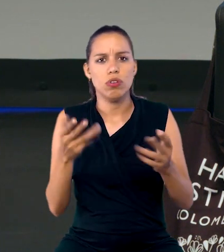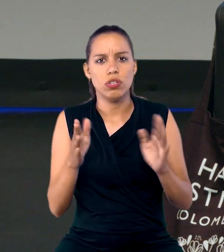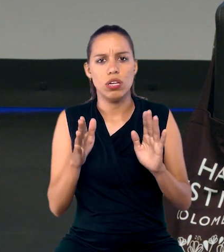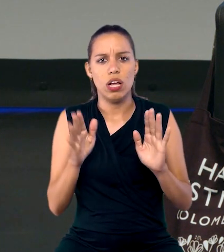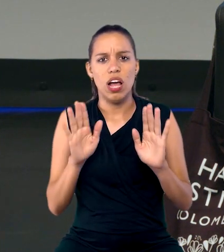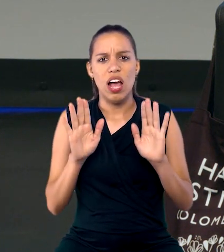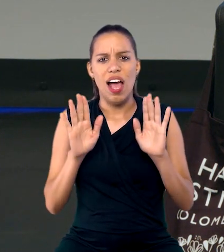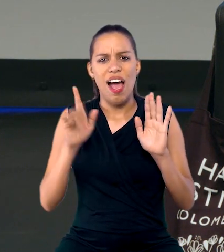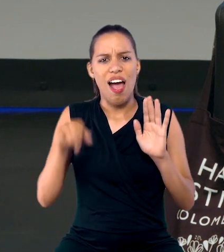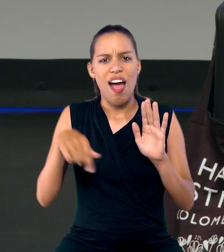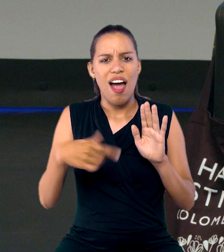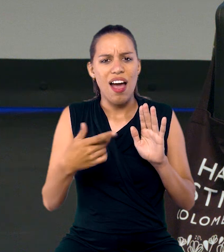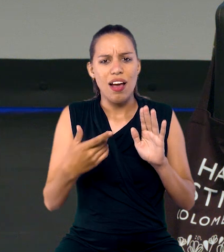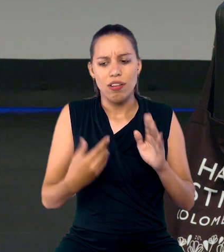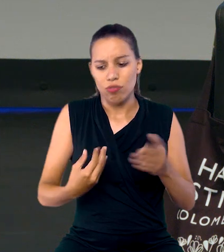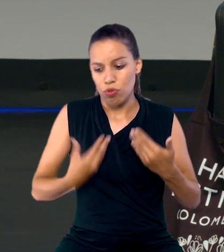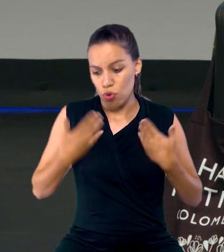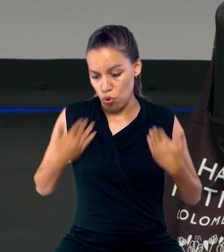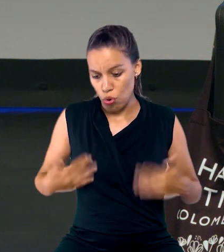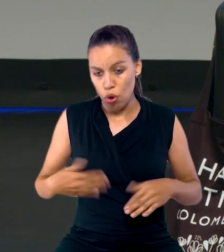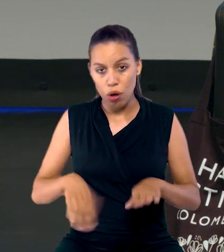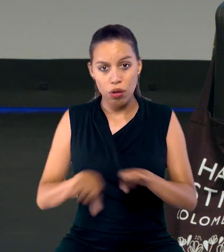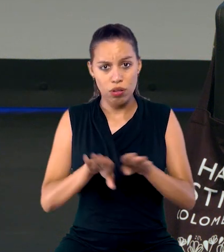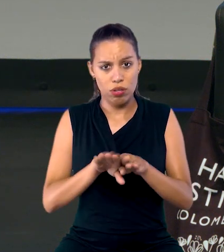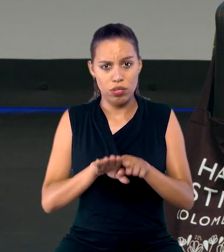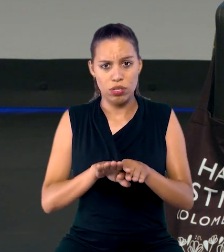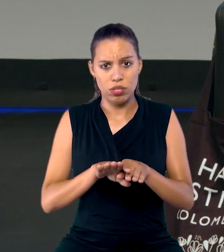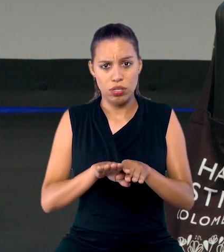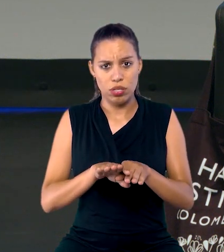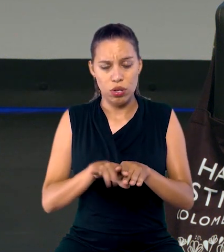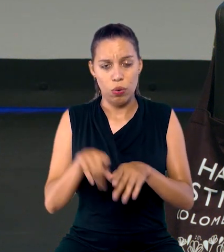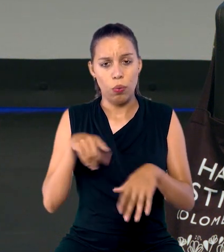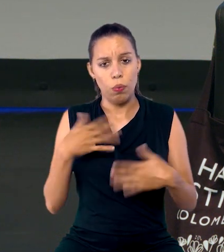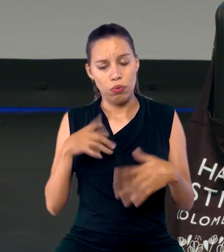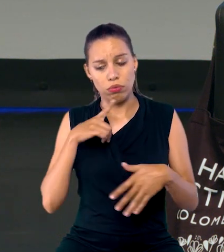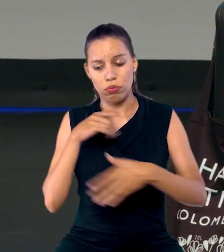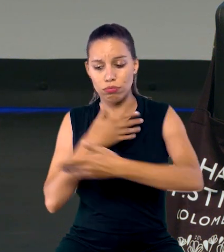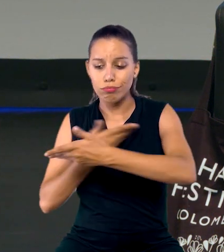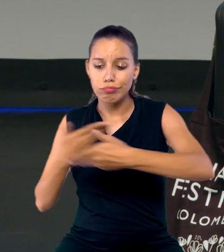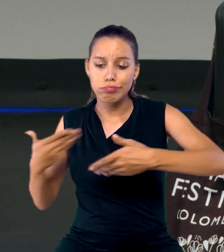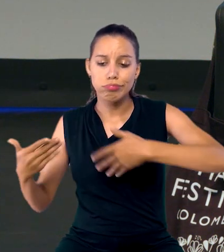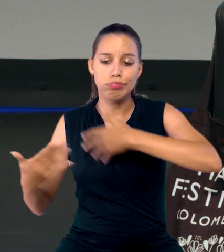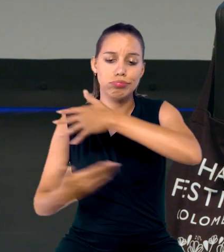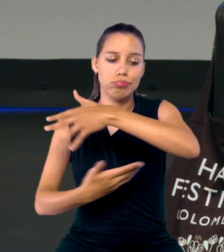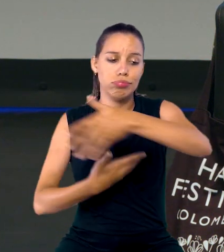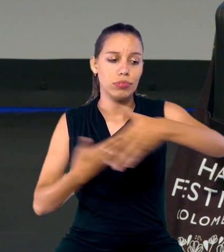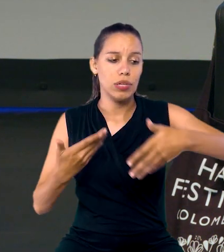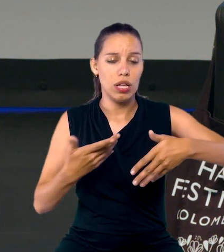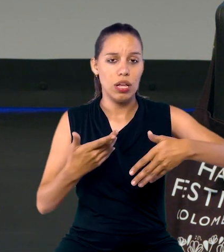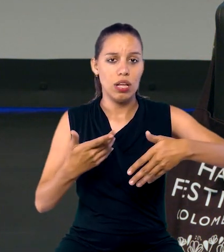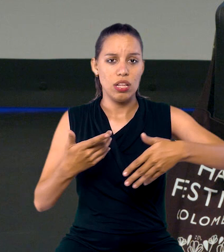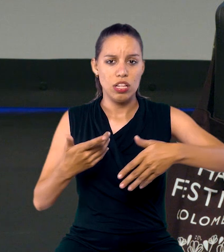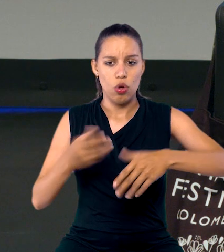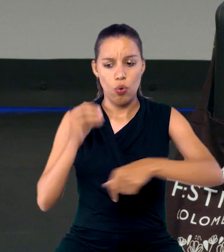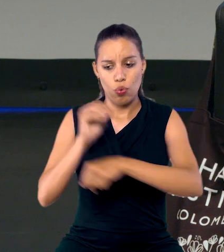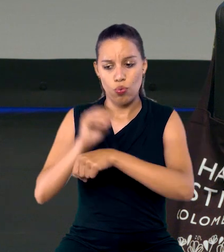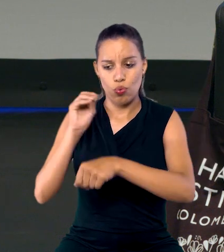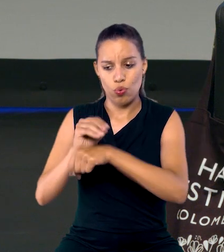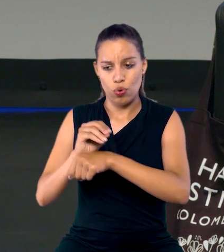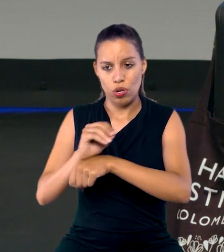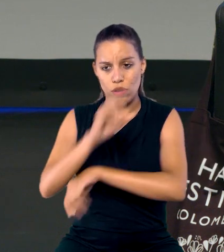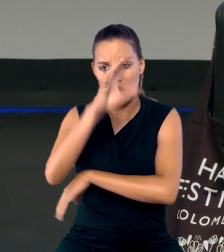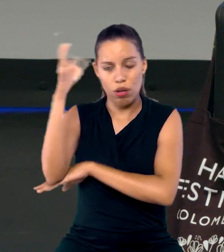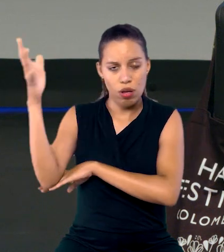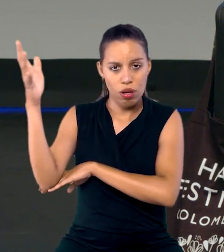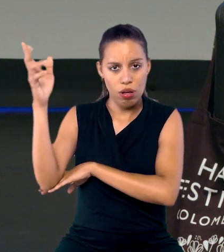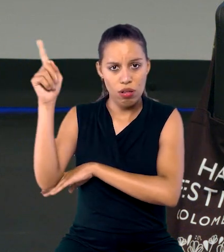que esse envolvimento envolve a gente reconhecer, de novo, que o cuidado com a terra é